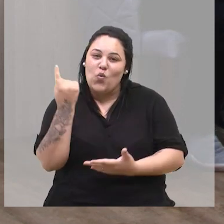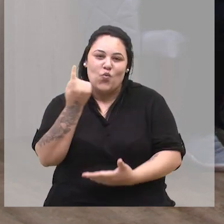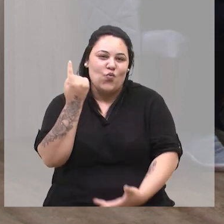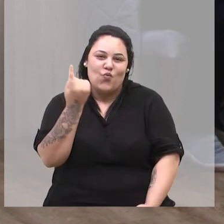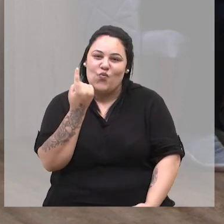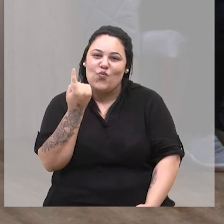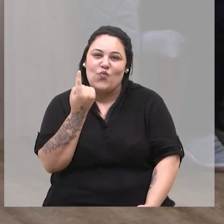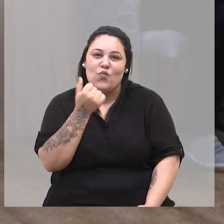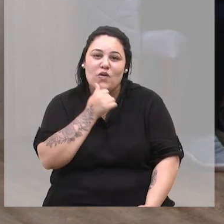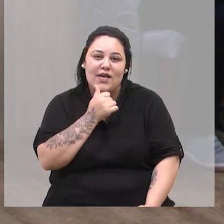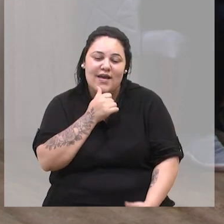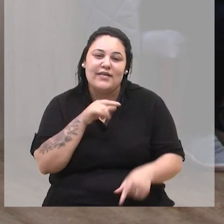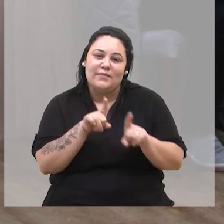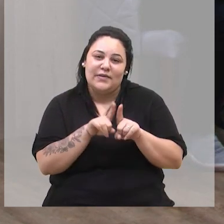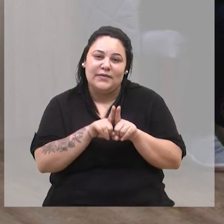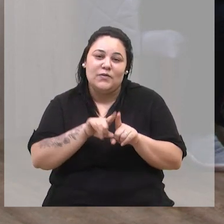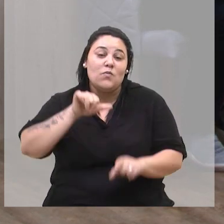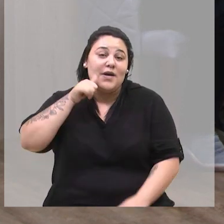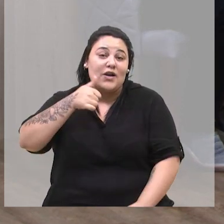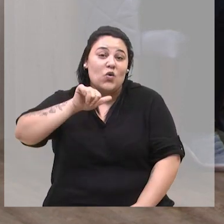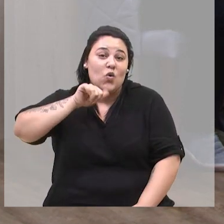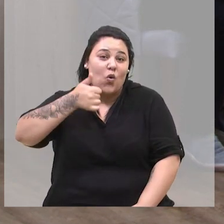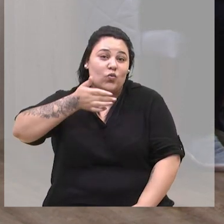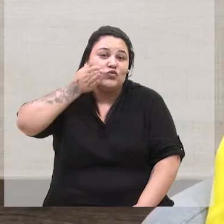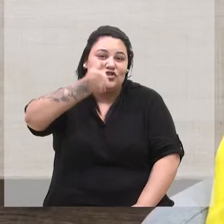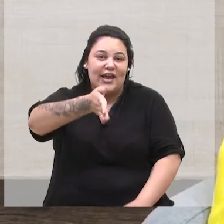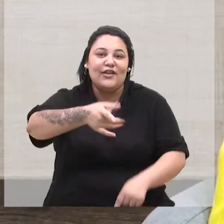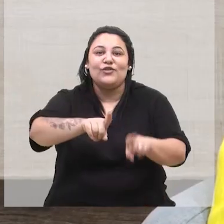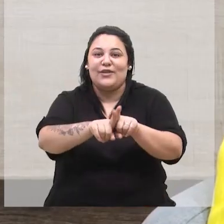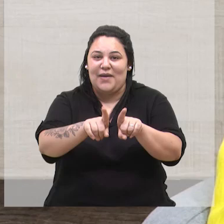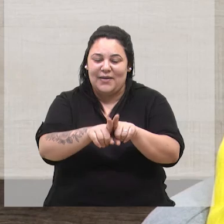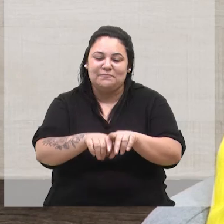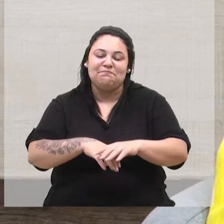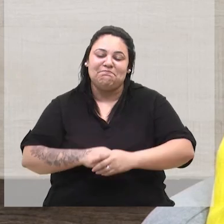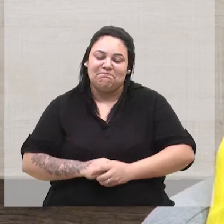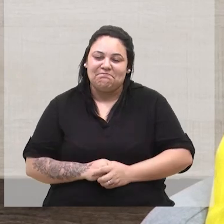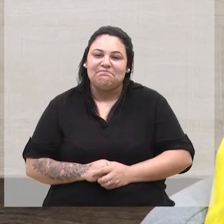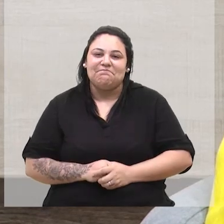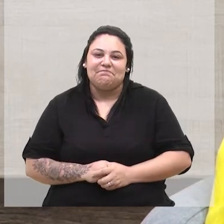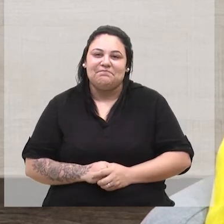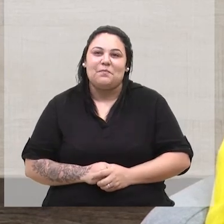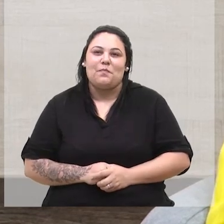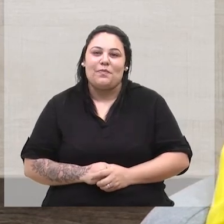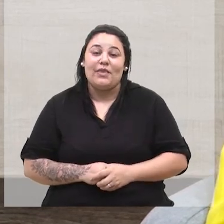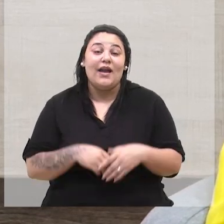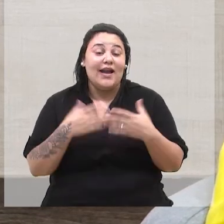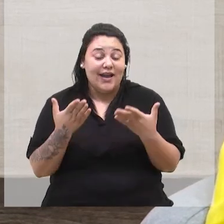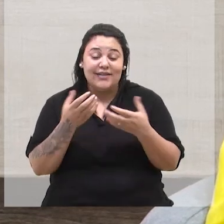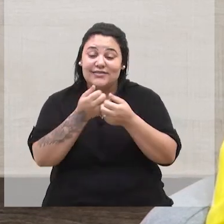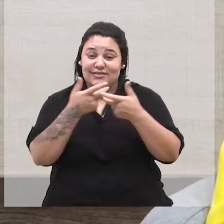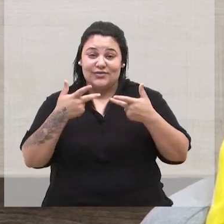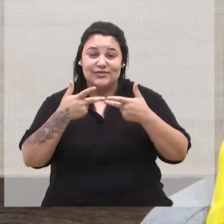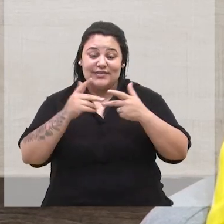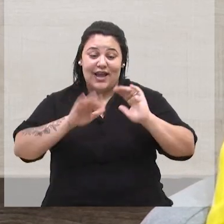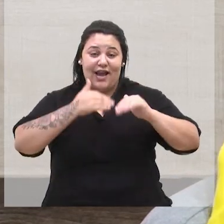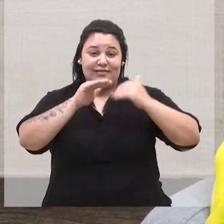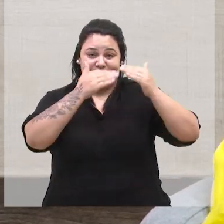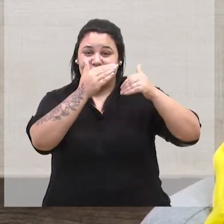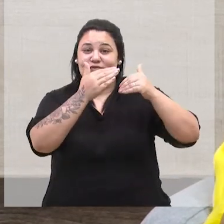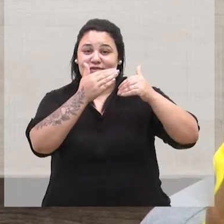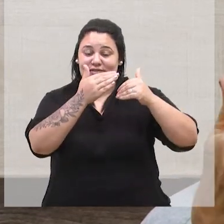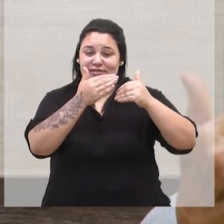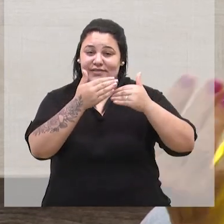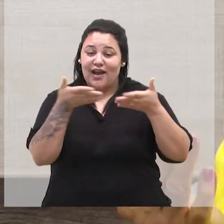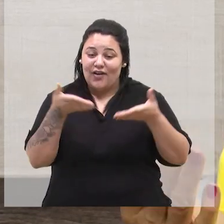foi a primeira. O Maurício Marcon também fez o caminho direto. E nesse sentido nós estamos avançando. Cada vez mais